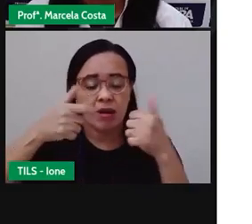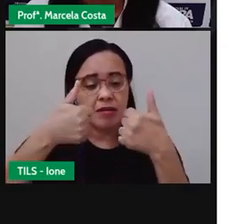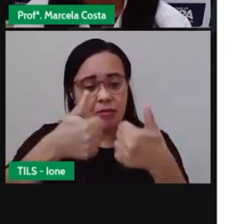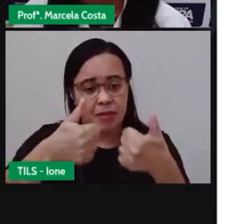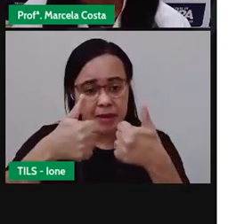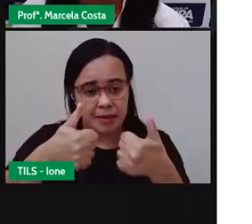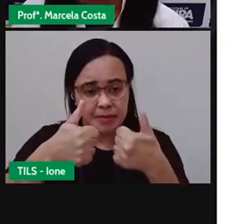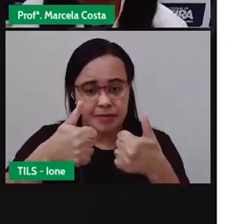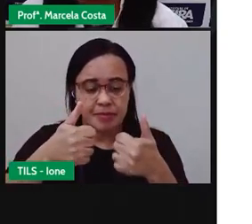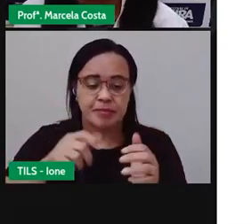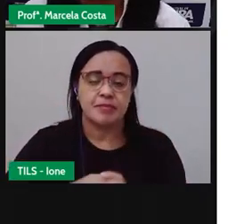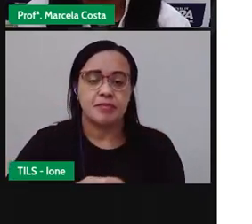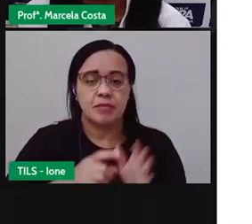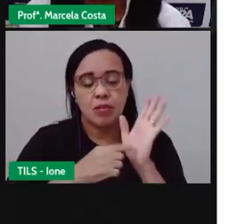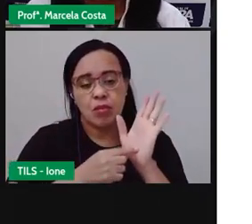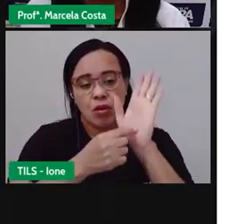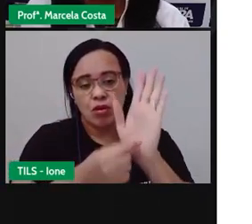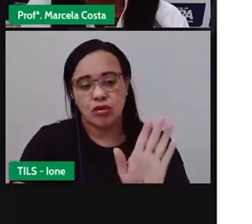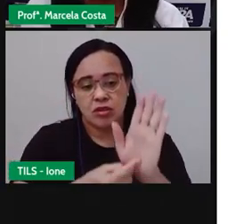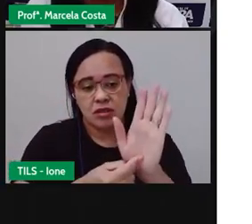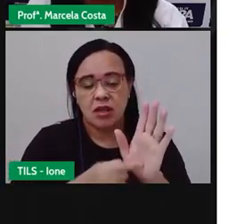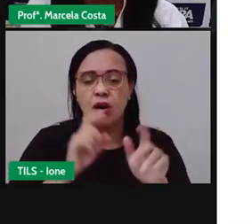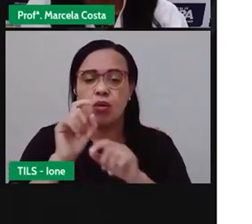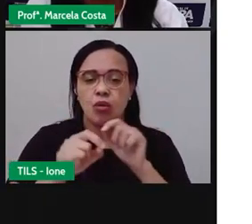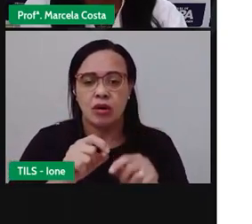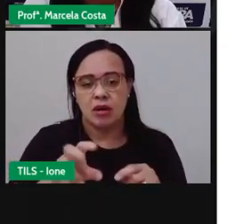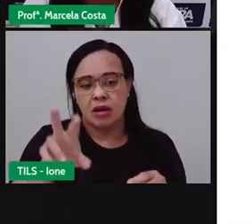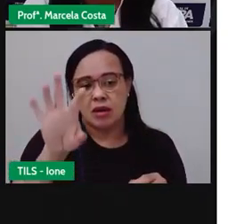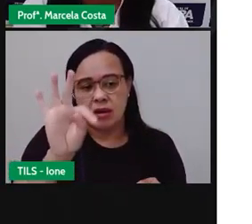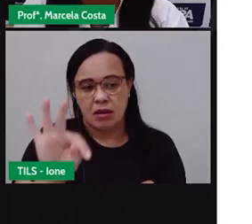Vou mostrar para vocês agora um trava-língua.